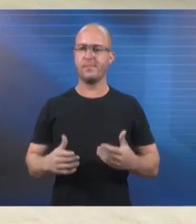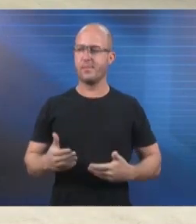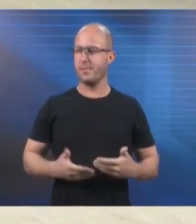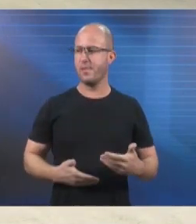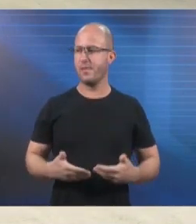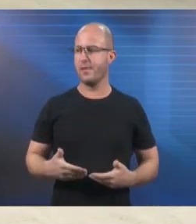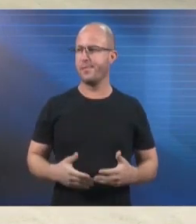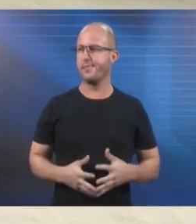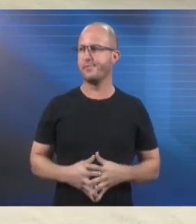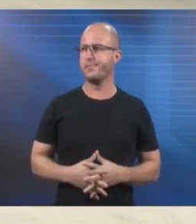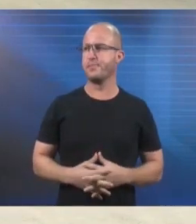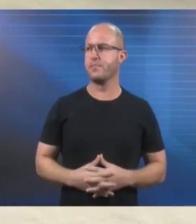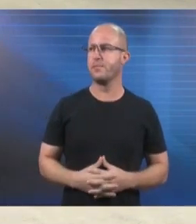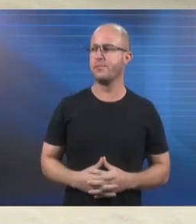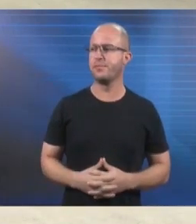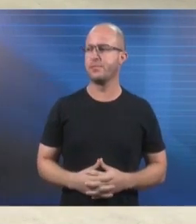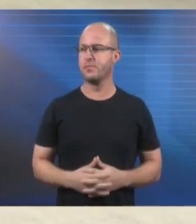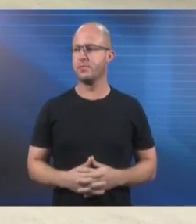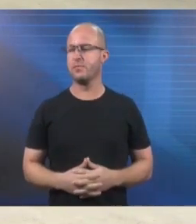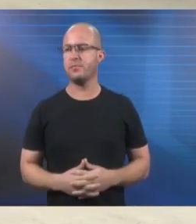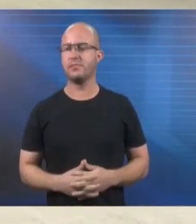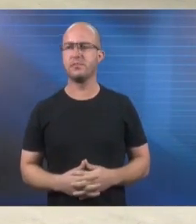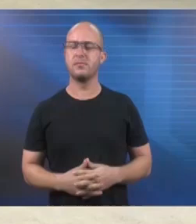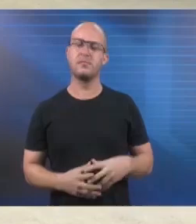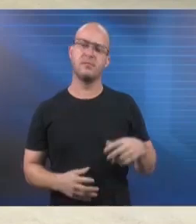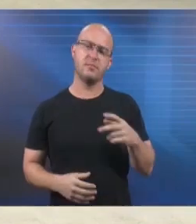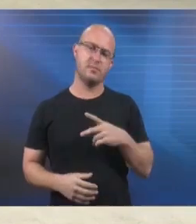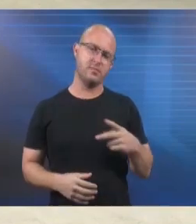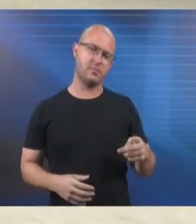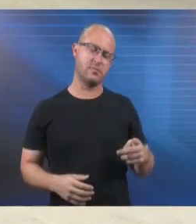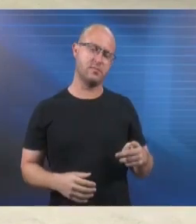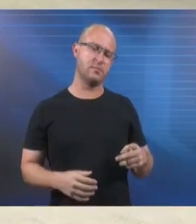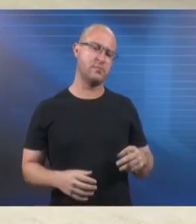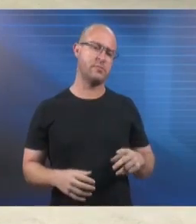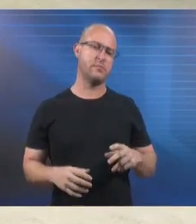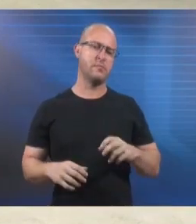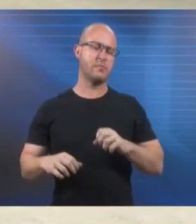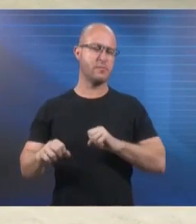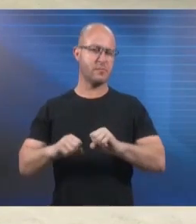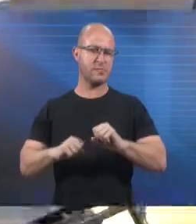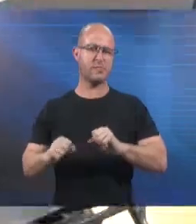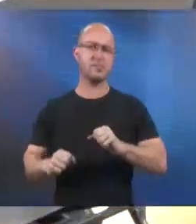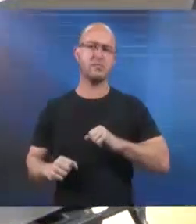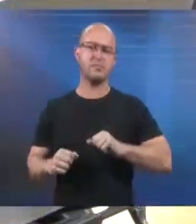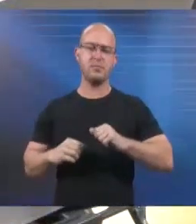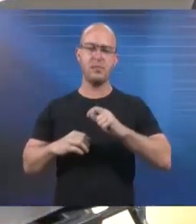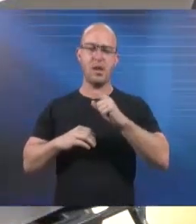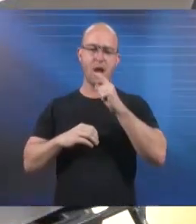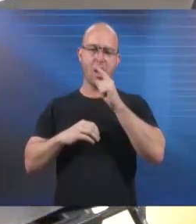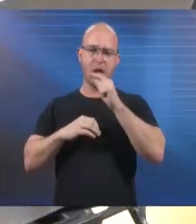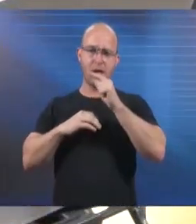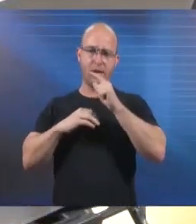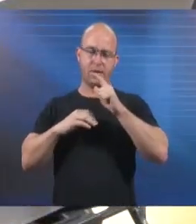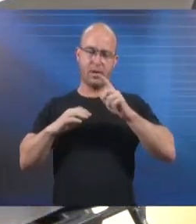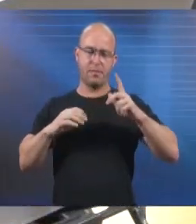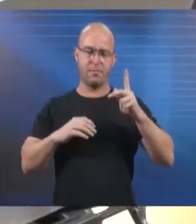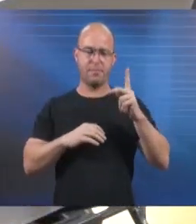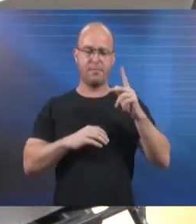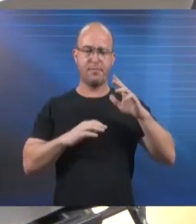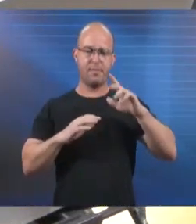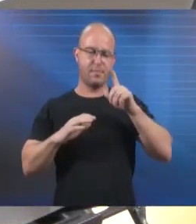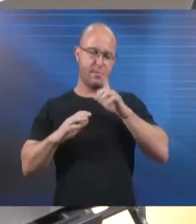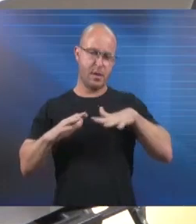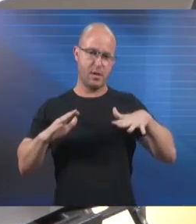servidores e senhor presidente eu vou também entrar nesse debate sobre a engorda da Praia de Ponta